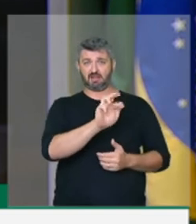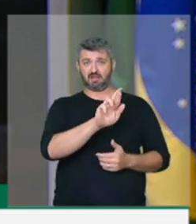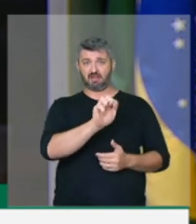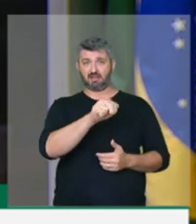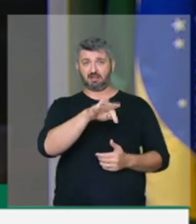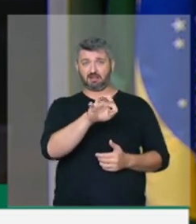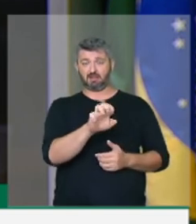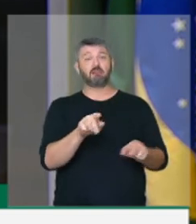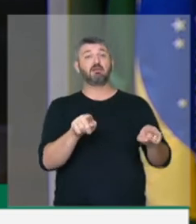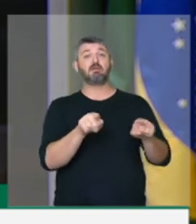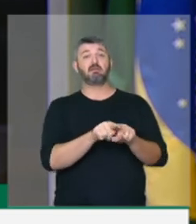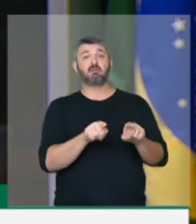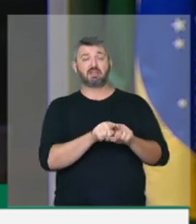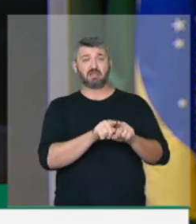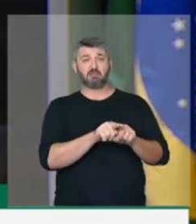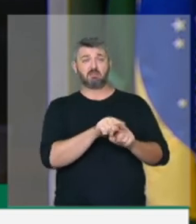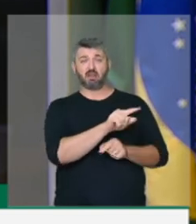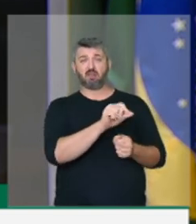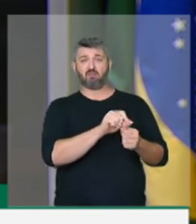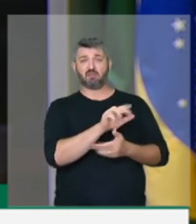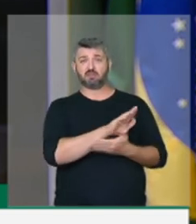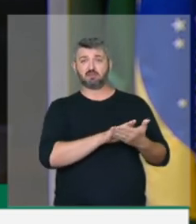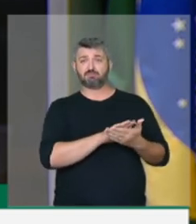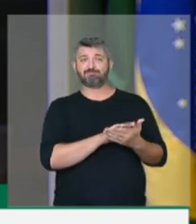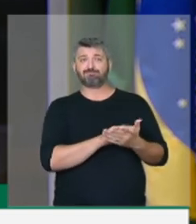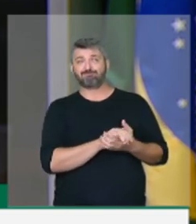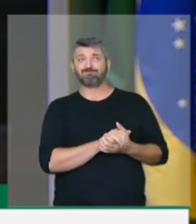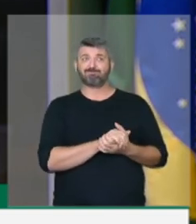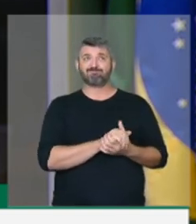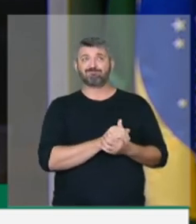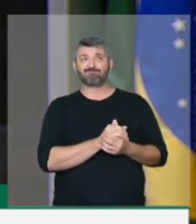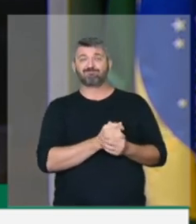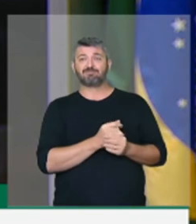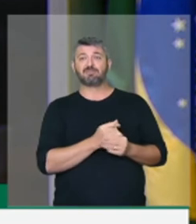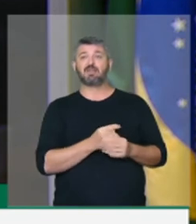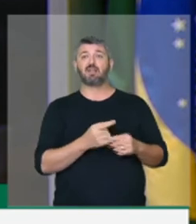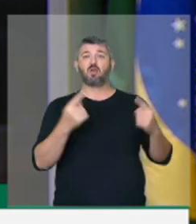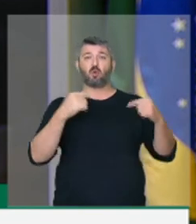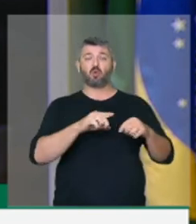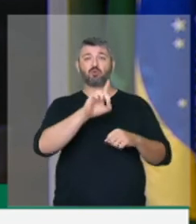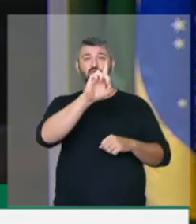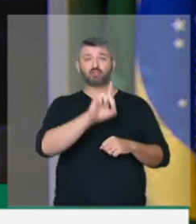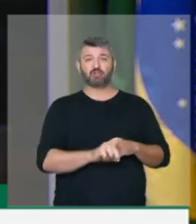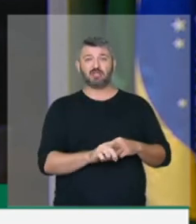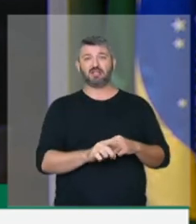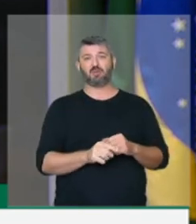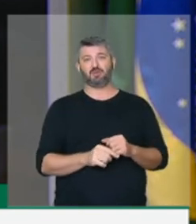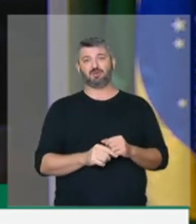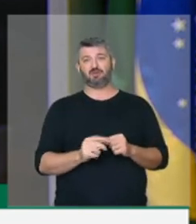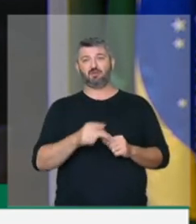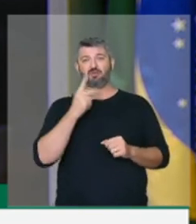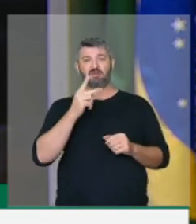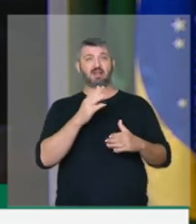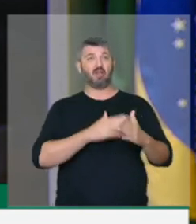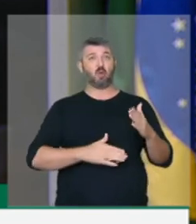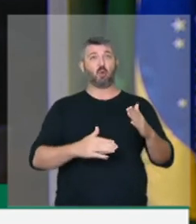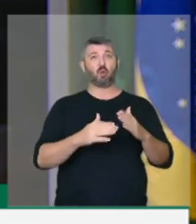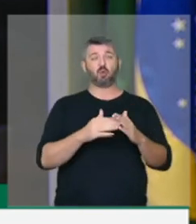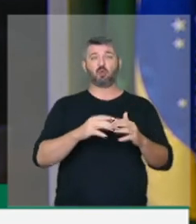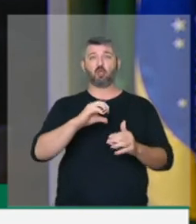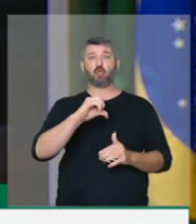E também é um ataque frontal ao direito, transformar todos os crimes